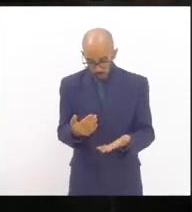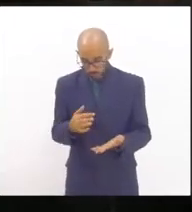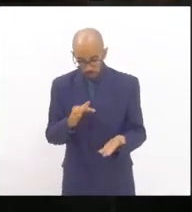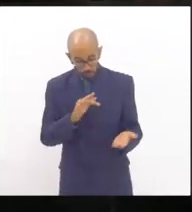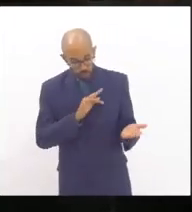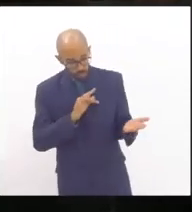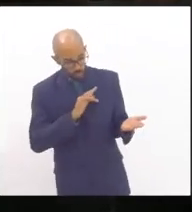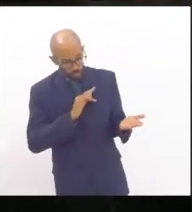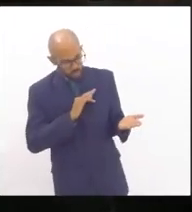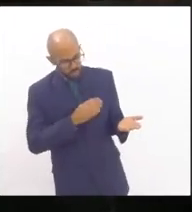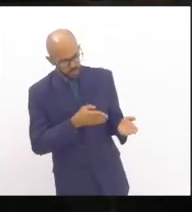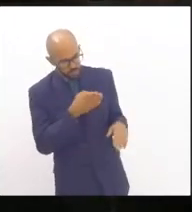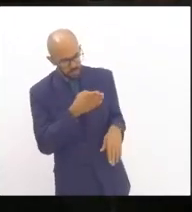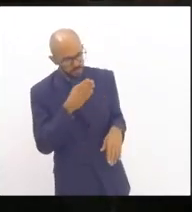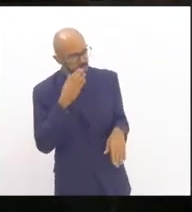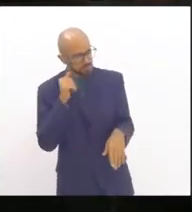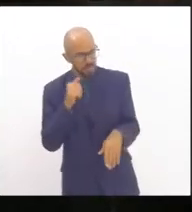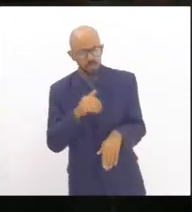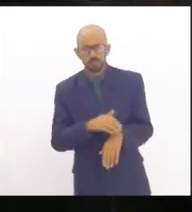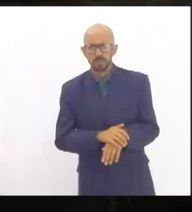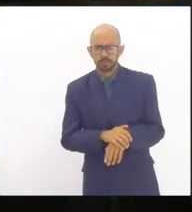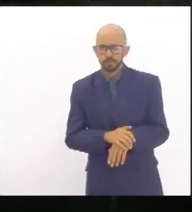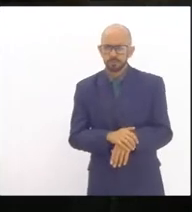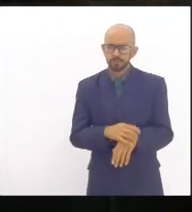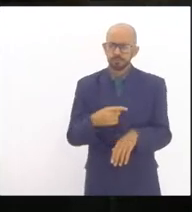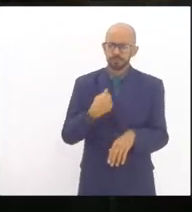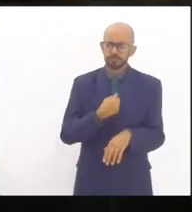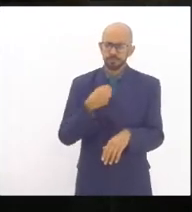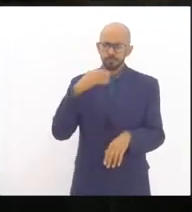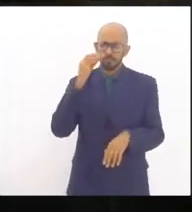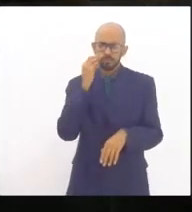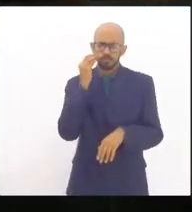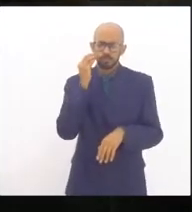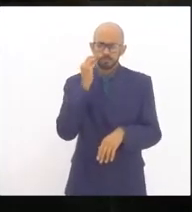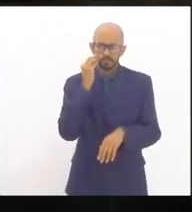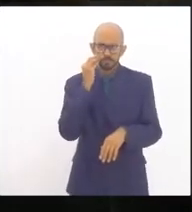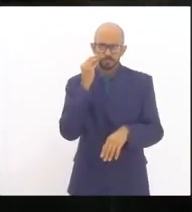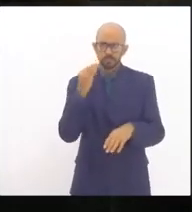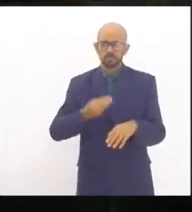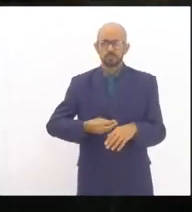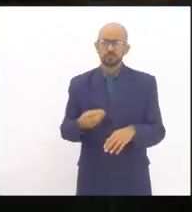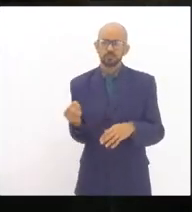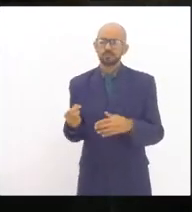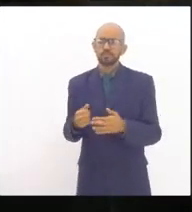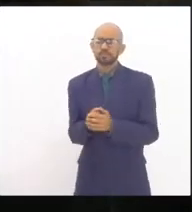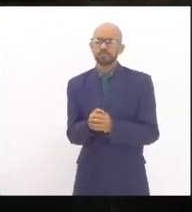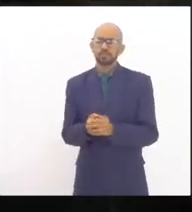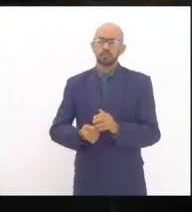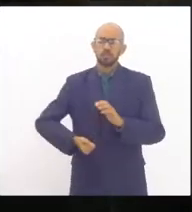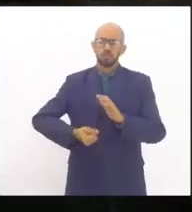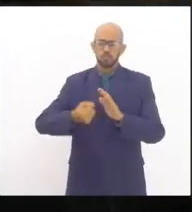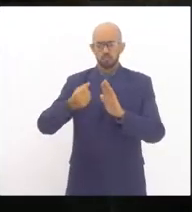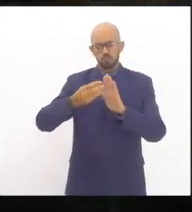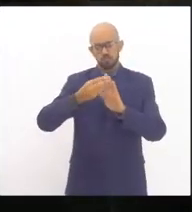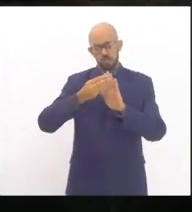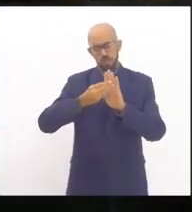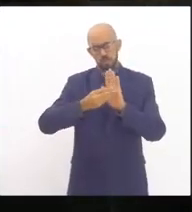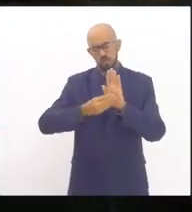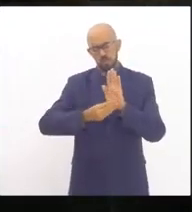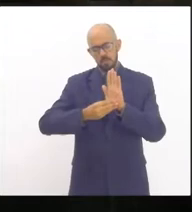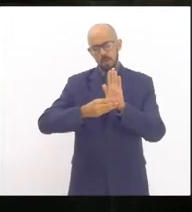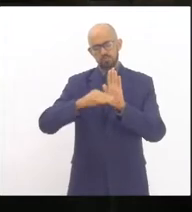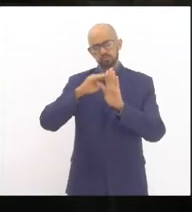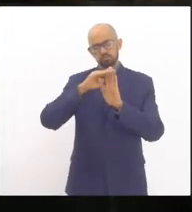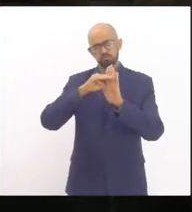como vossa excelência sabe tentamos elencar a maioria dos programas